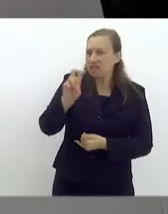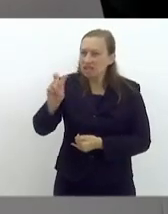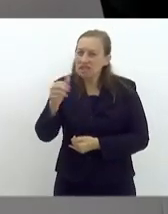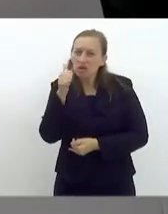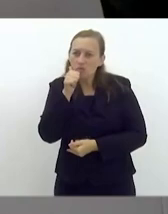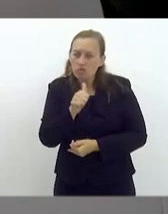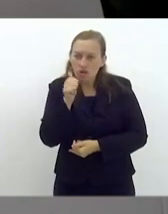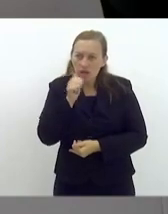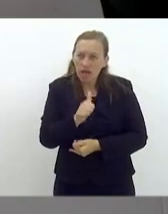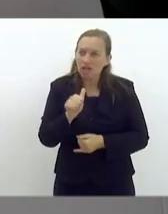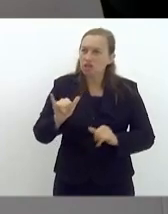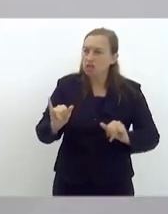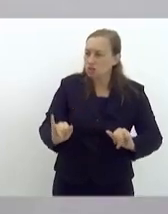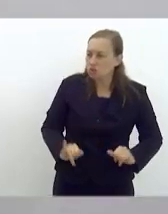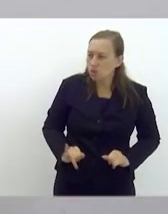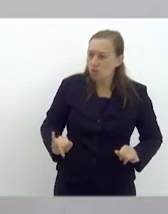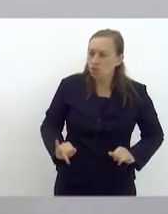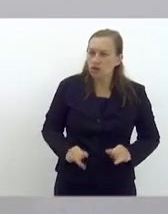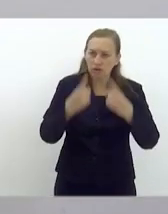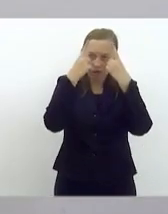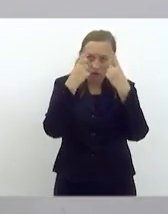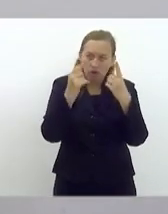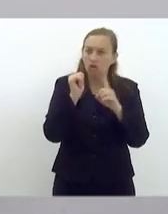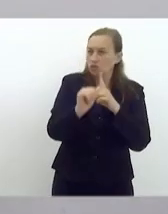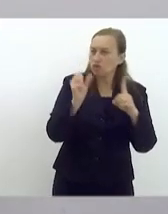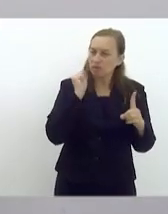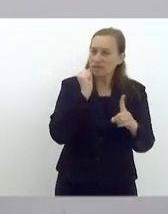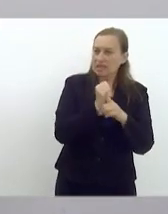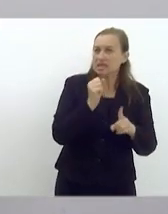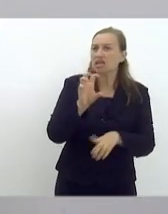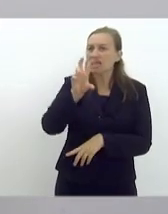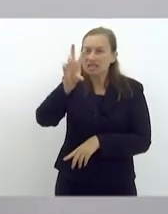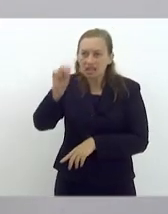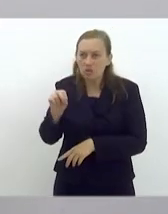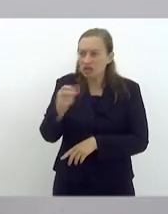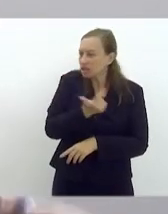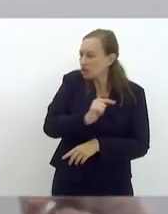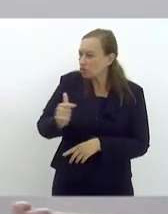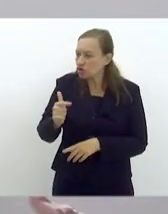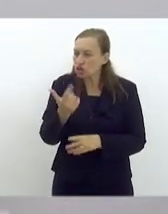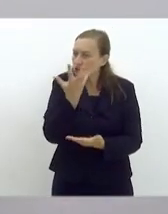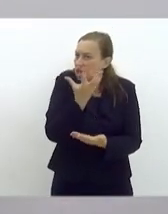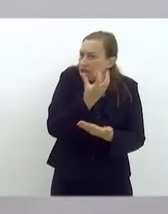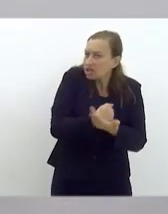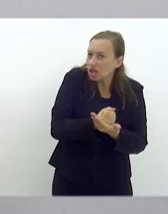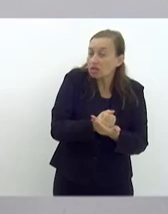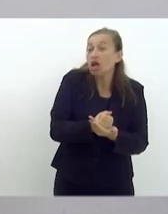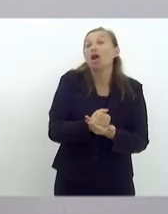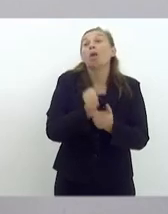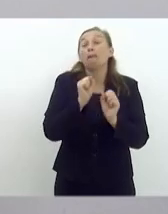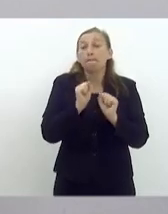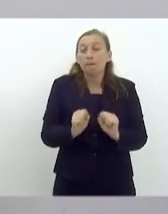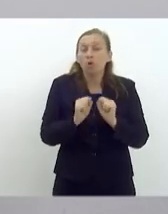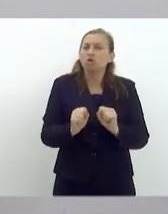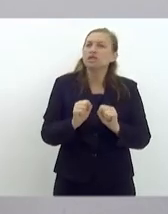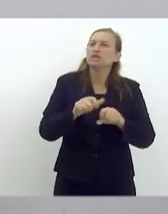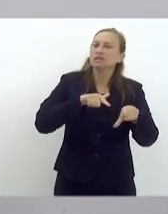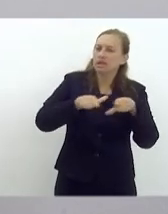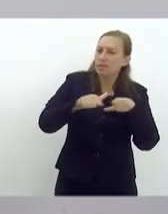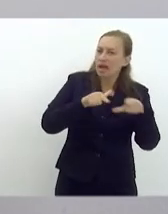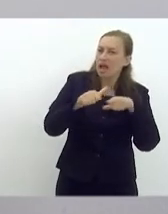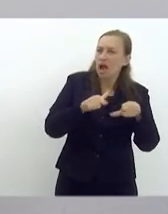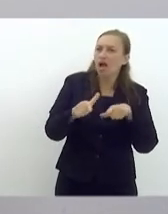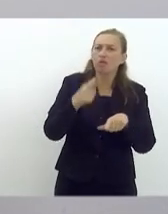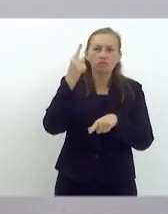mulheres que sofreram um feminicídio 50 não tinham feito registro a gente pode trabalhar com a